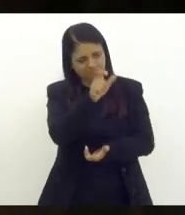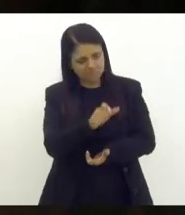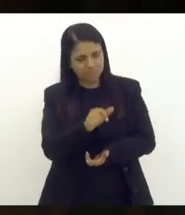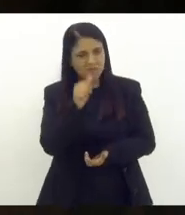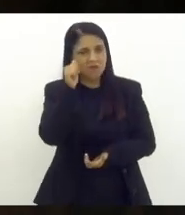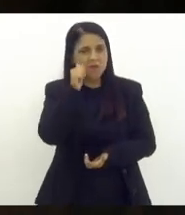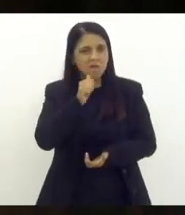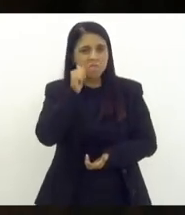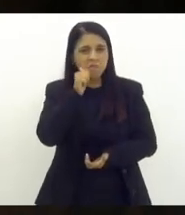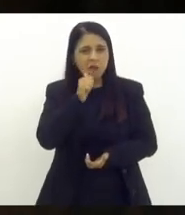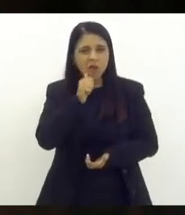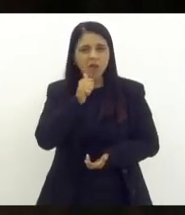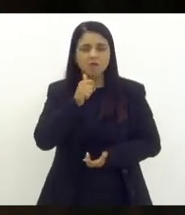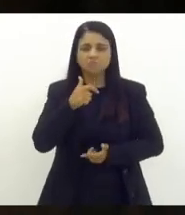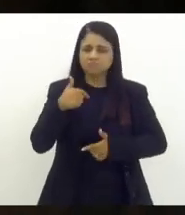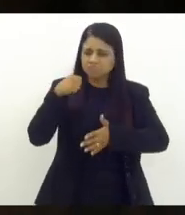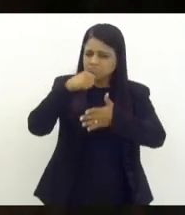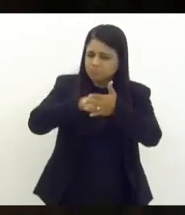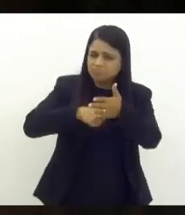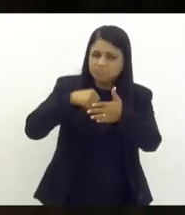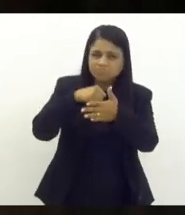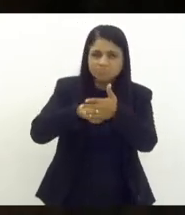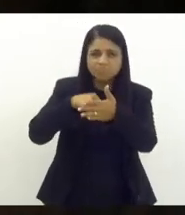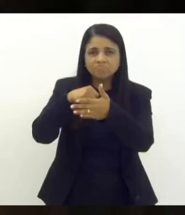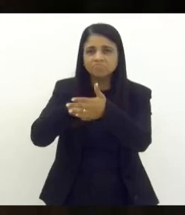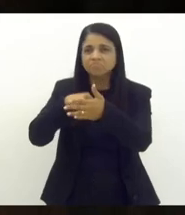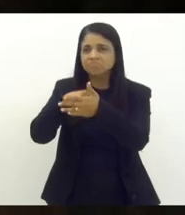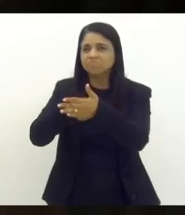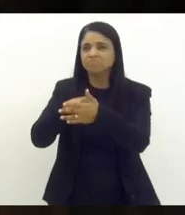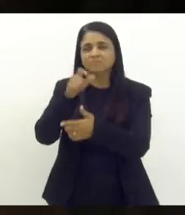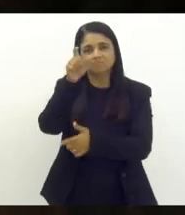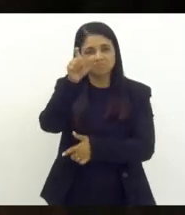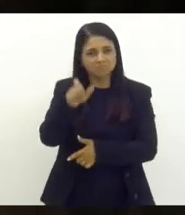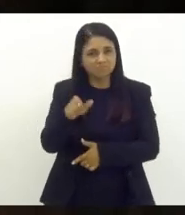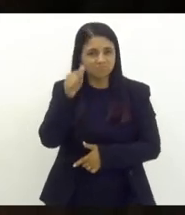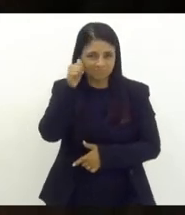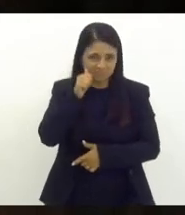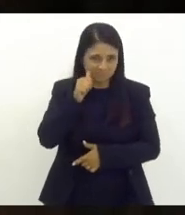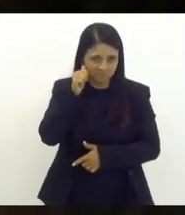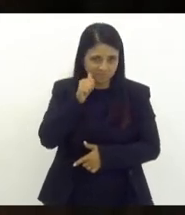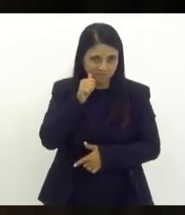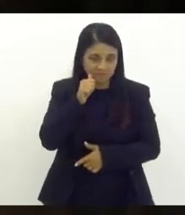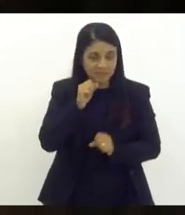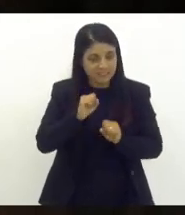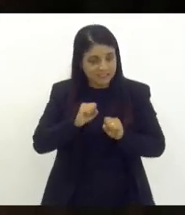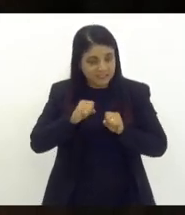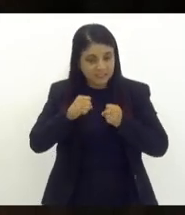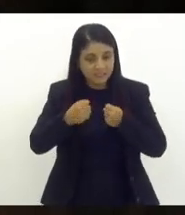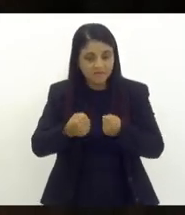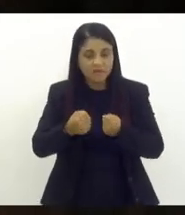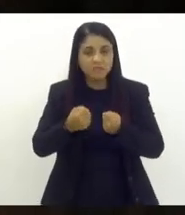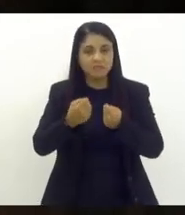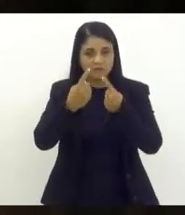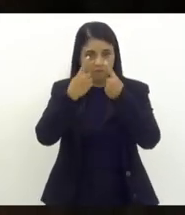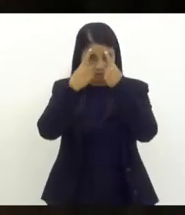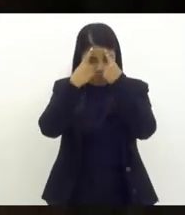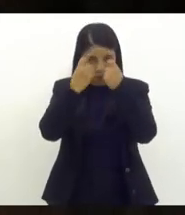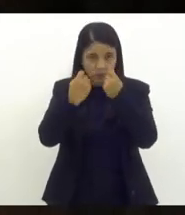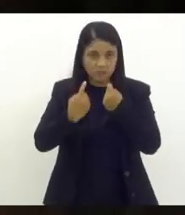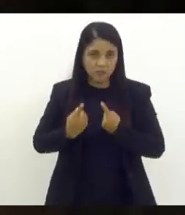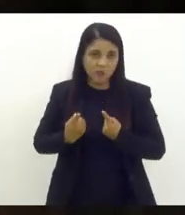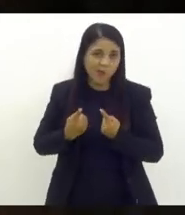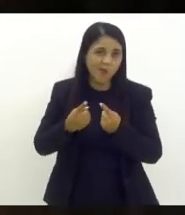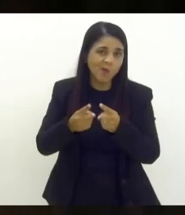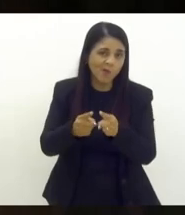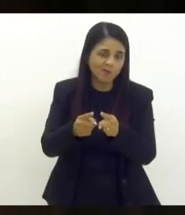mulher ela tem sido em favor da luta das mulheres do Estado do Rio de Janeiro principalmente na defesa da violência contra a mulher